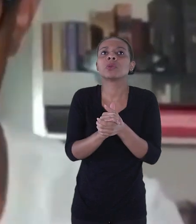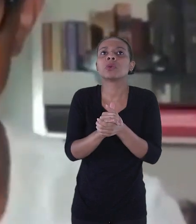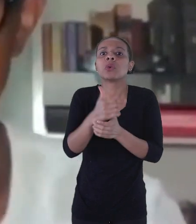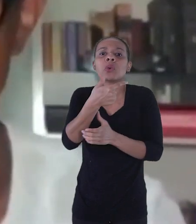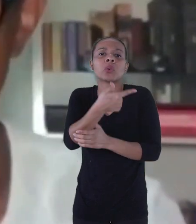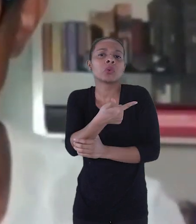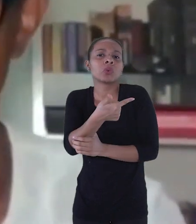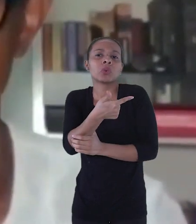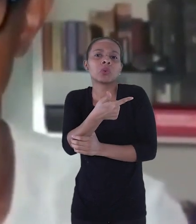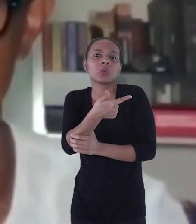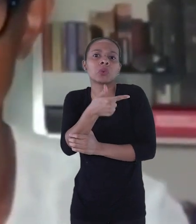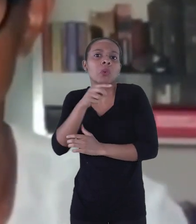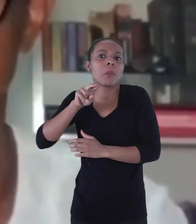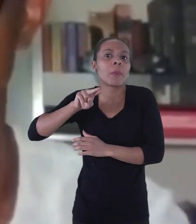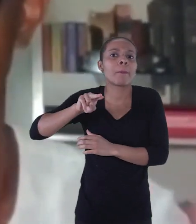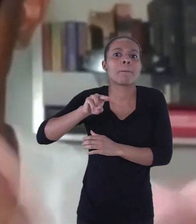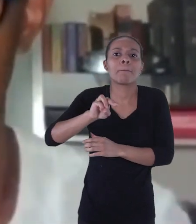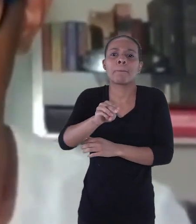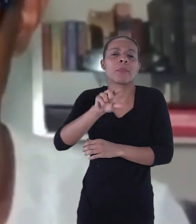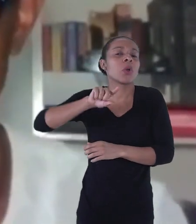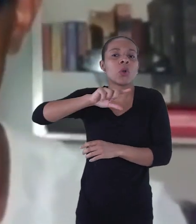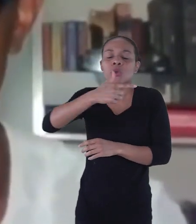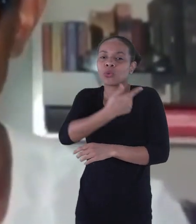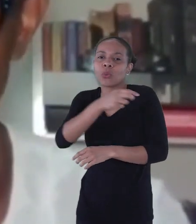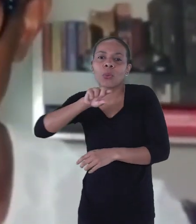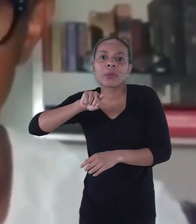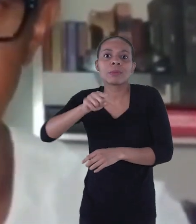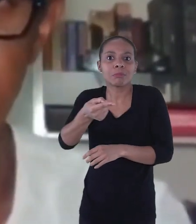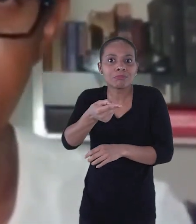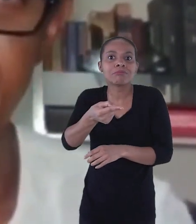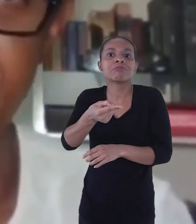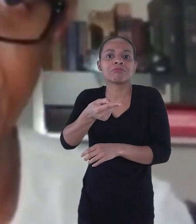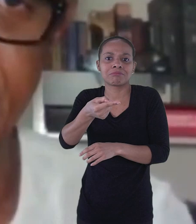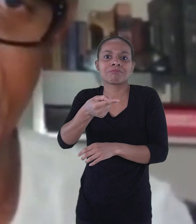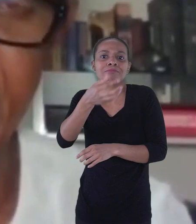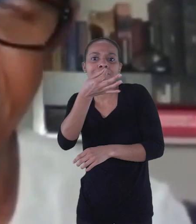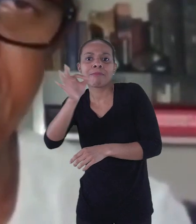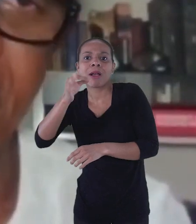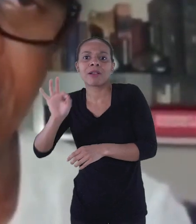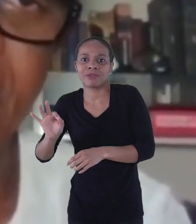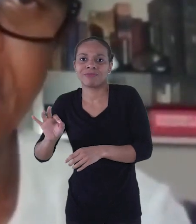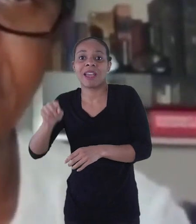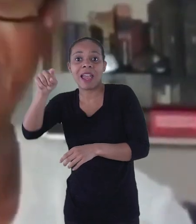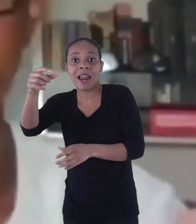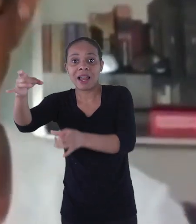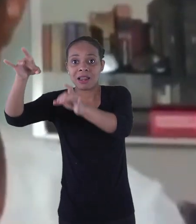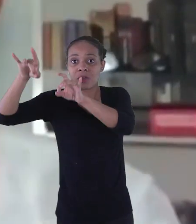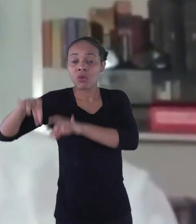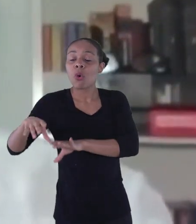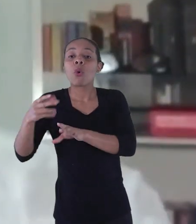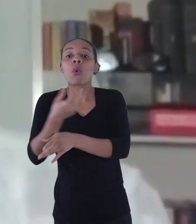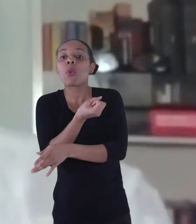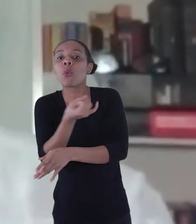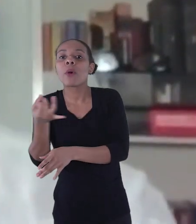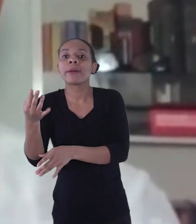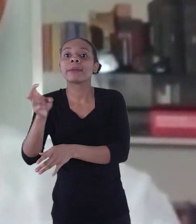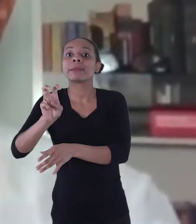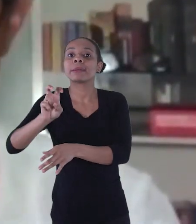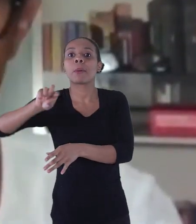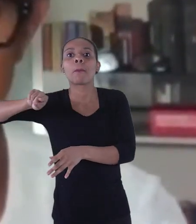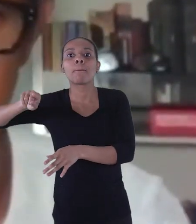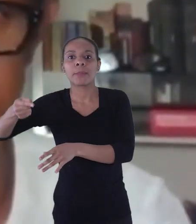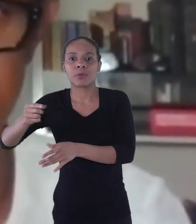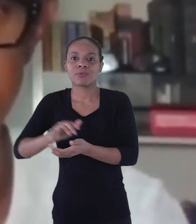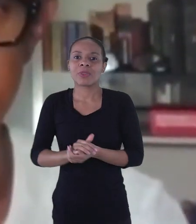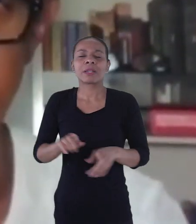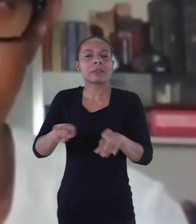2.600 e poucas páginas manuscritas, das 5.000 e poucas que ela deixou, para você ter ideia, e 1.100